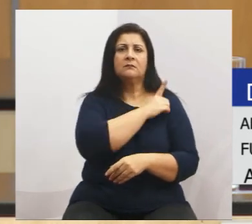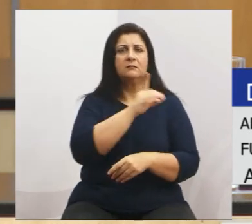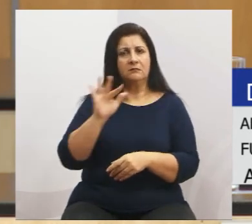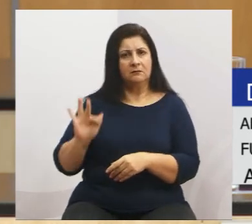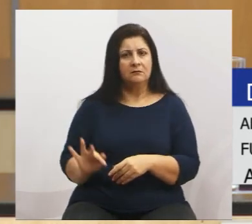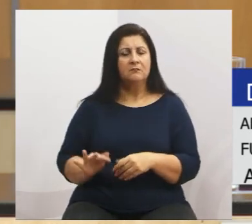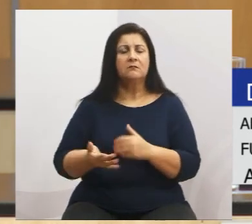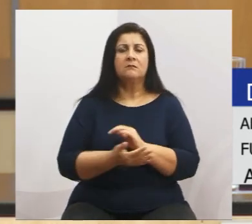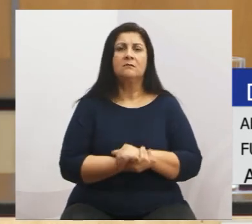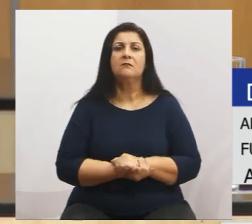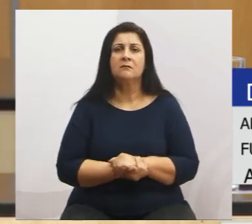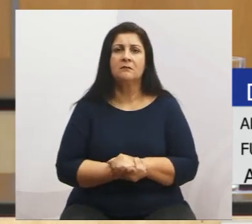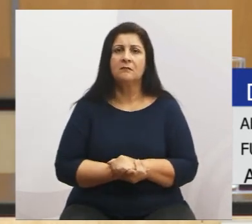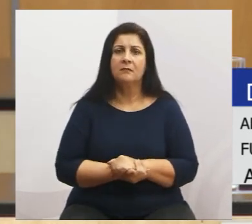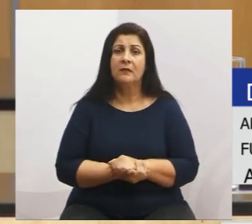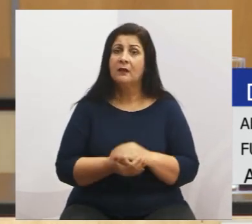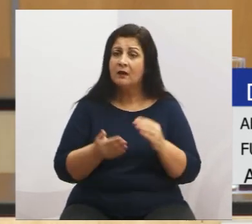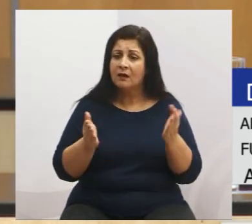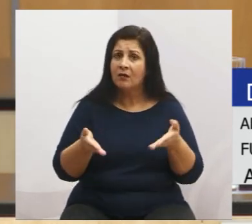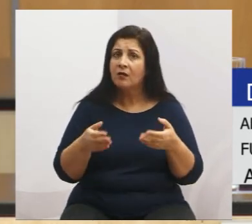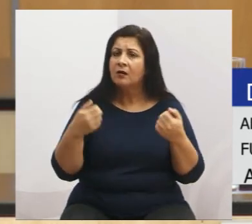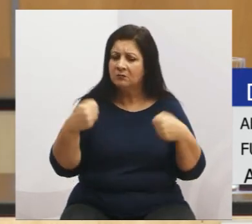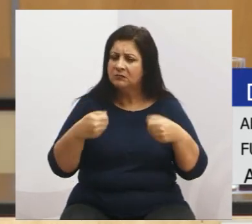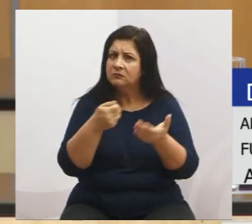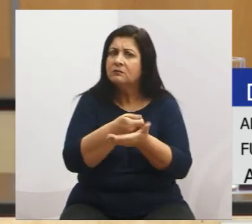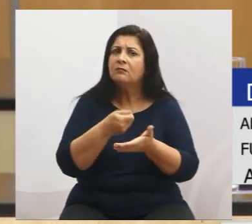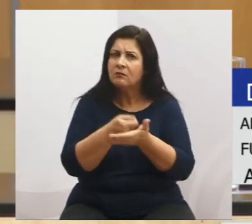estadual e federal, esse é o momento de cobrar.